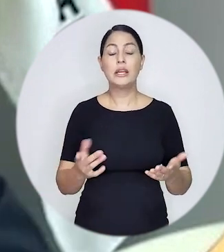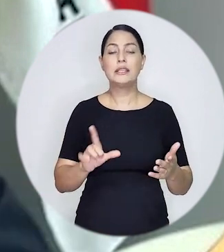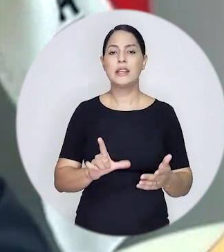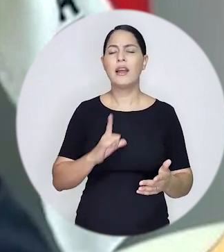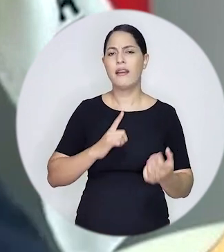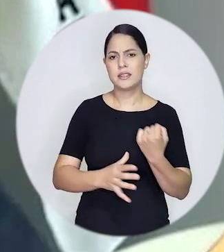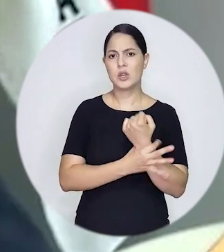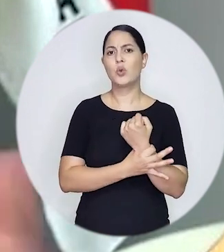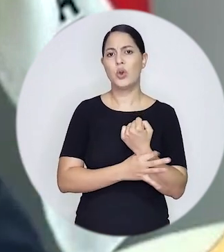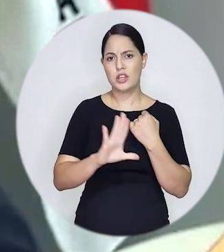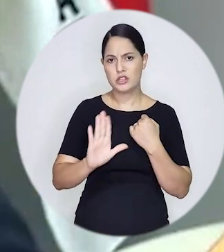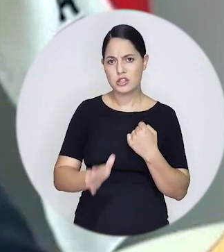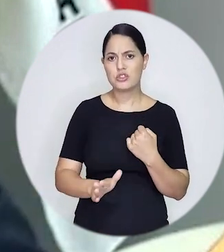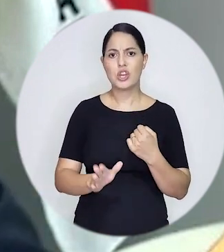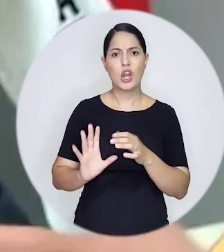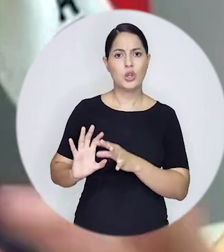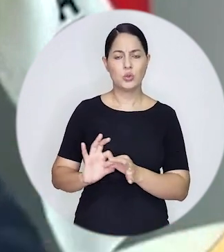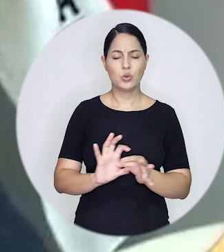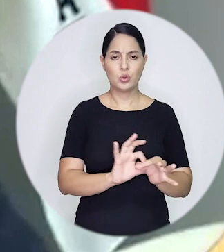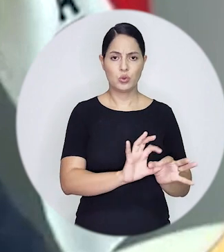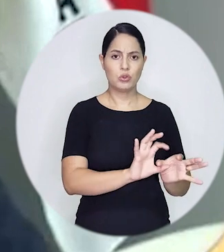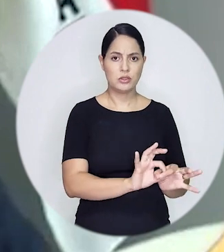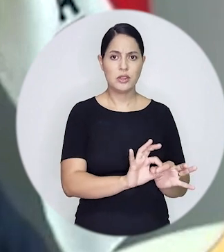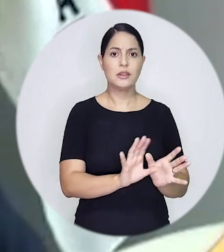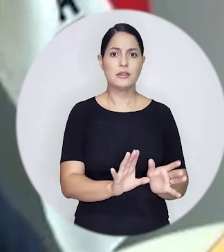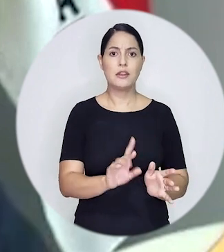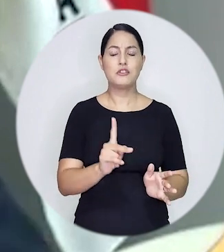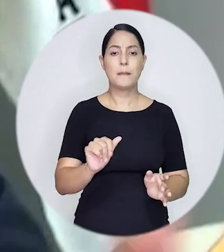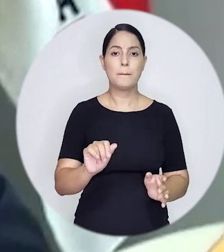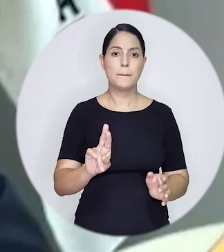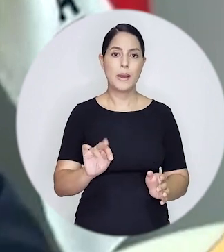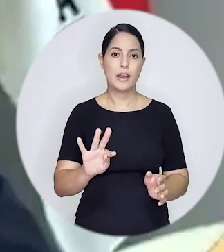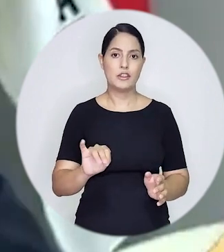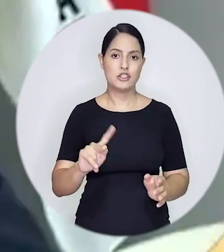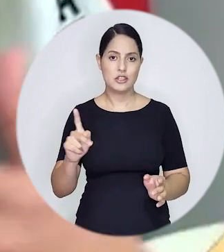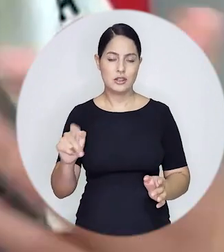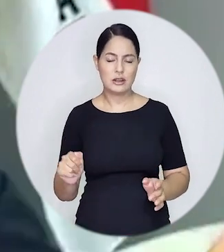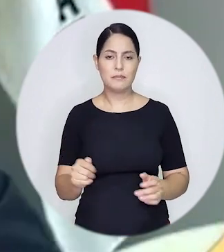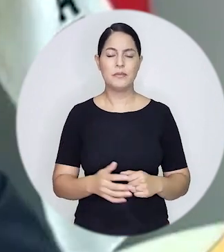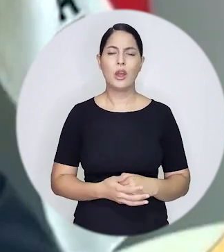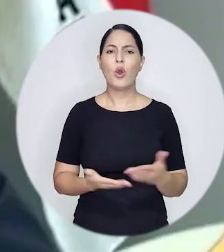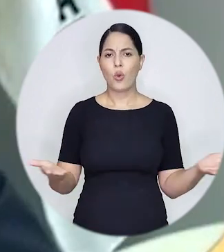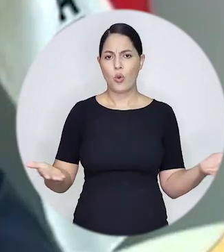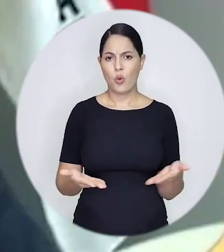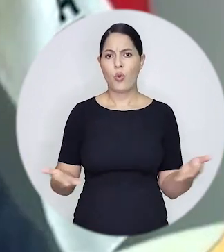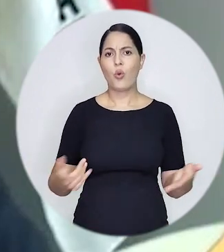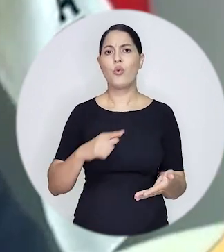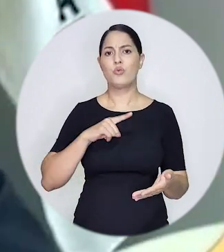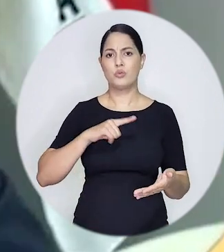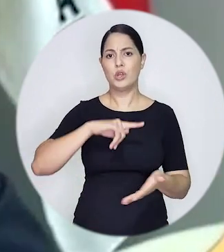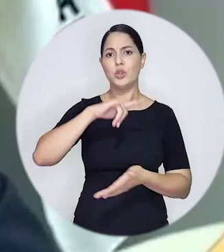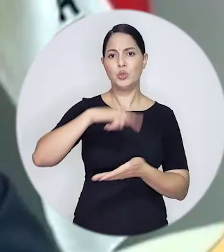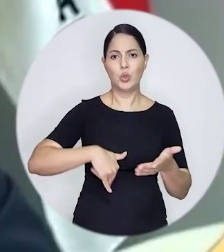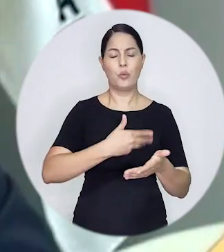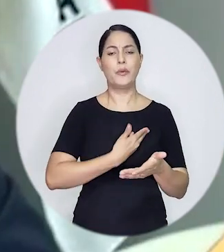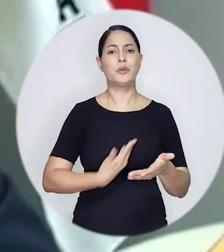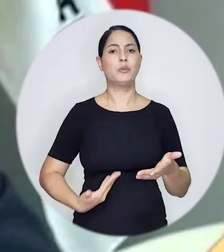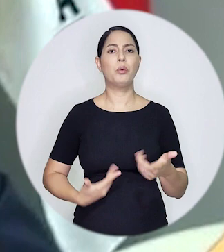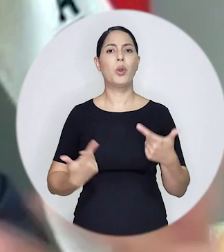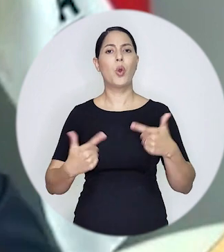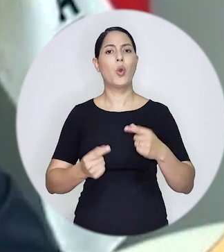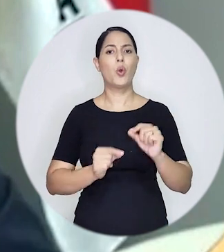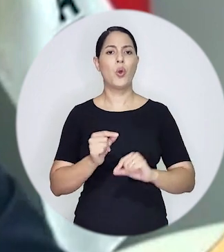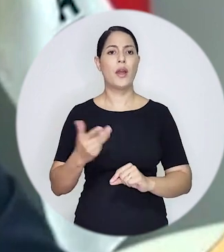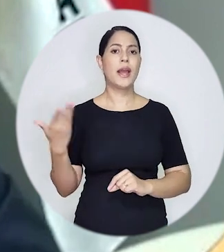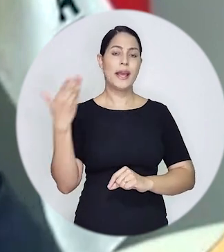já existe essa segurança, já existe há algum tempo essa segurança, que é a possibilidade de você ter uma escritura